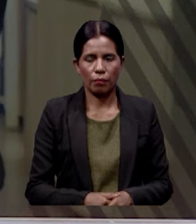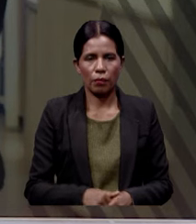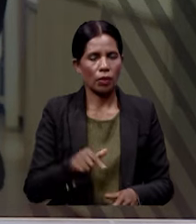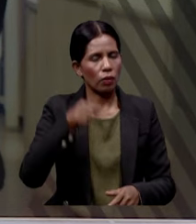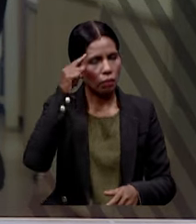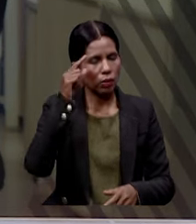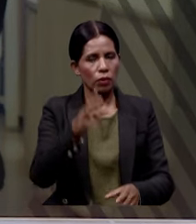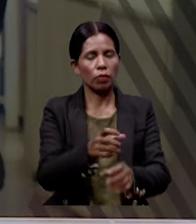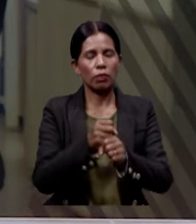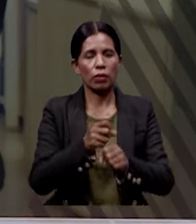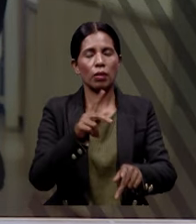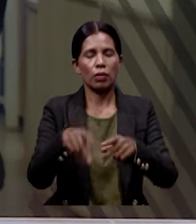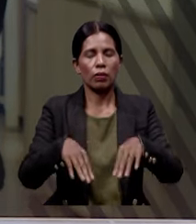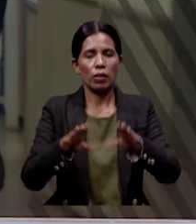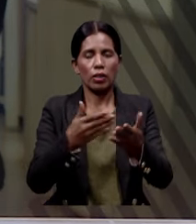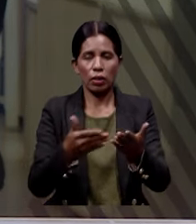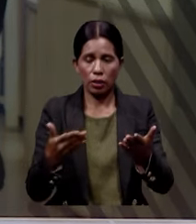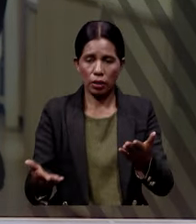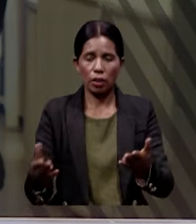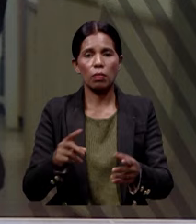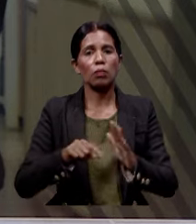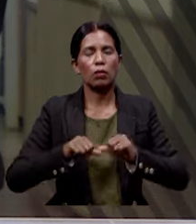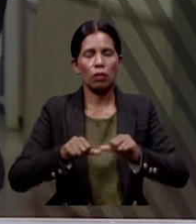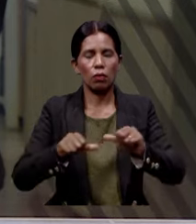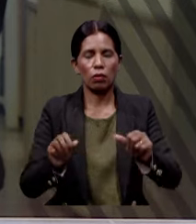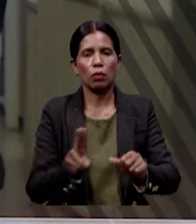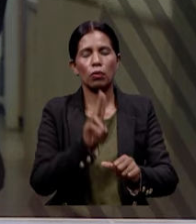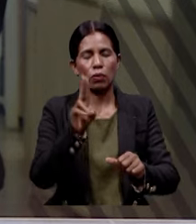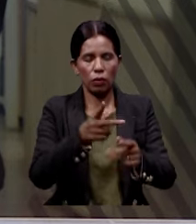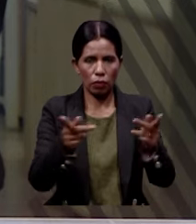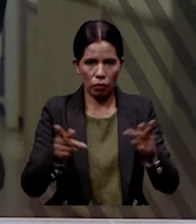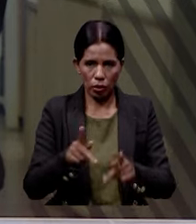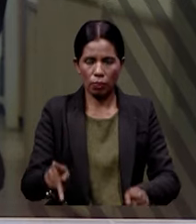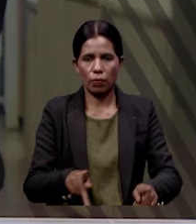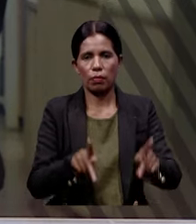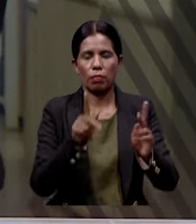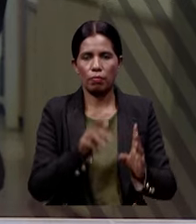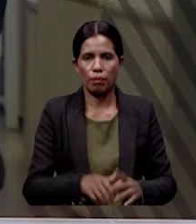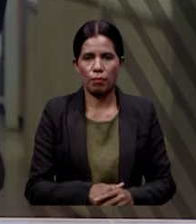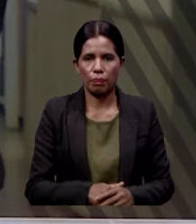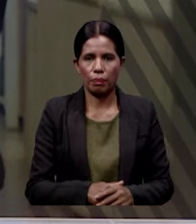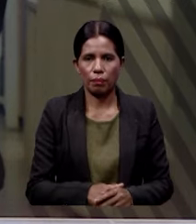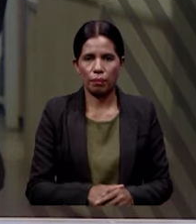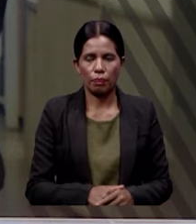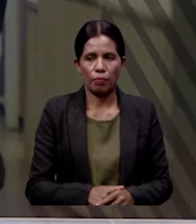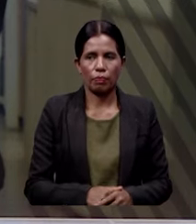governo se prende vendedor ambulantes nessa samba e continua a ocupar espaço público.